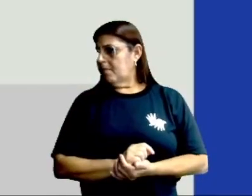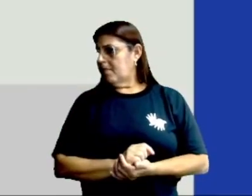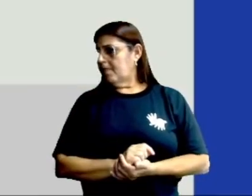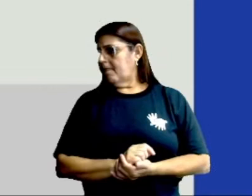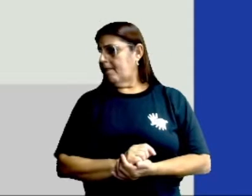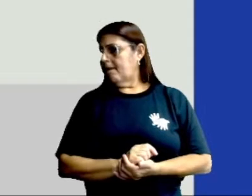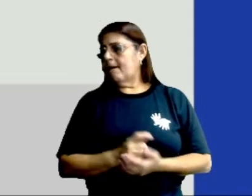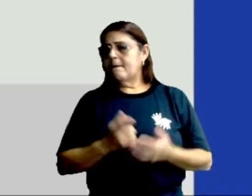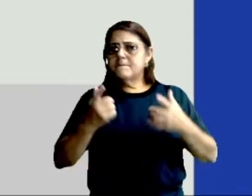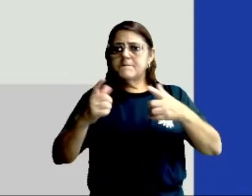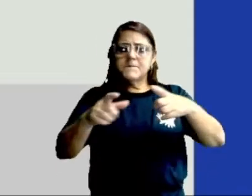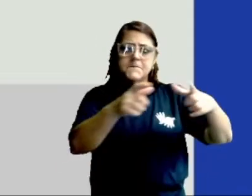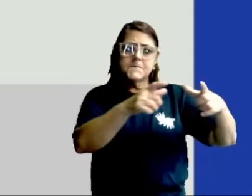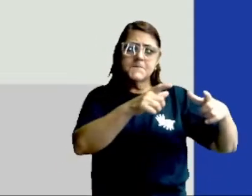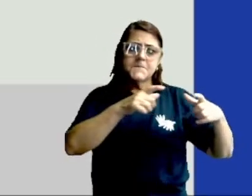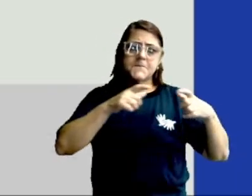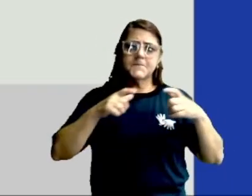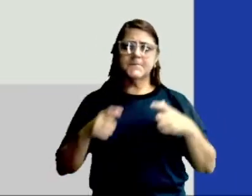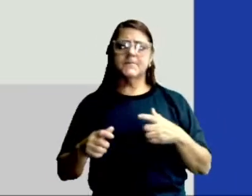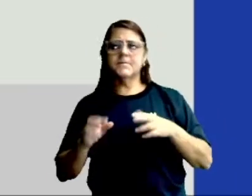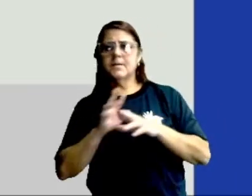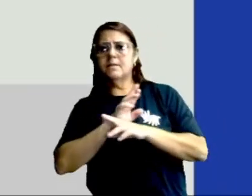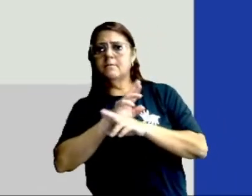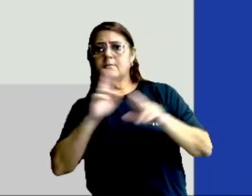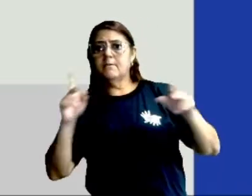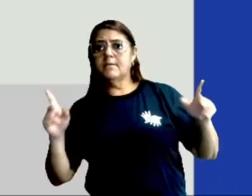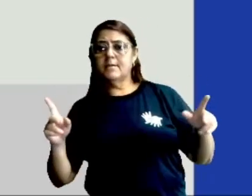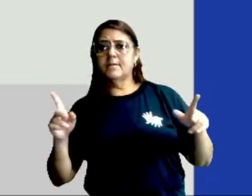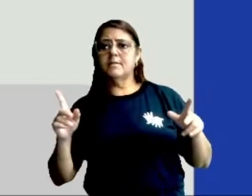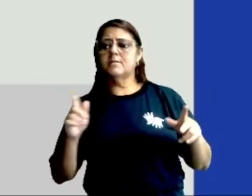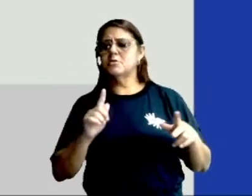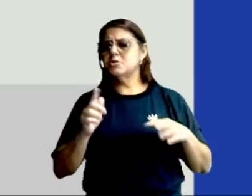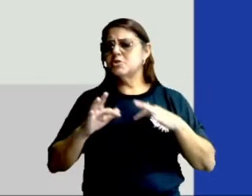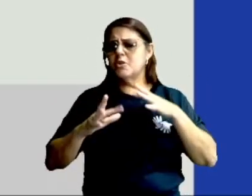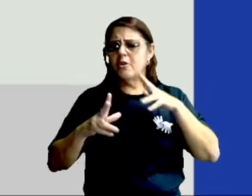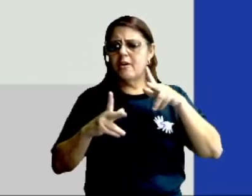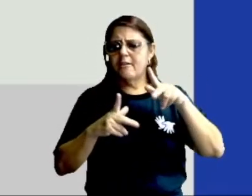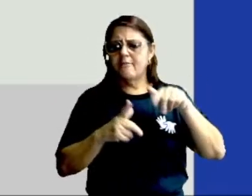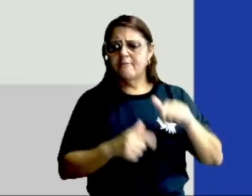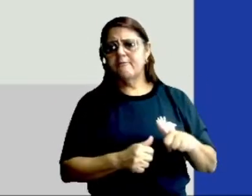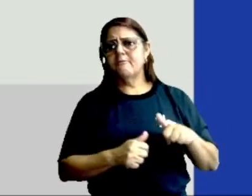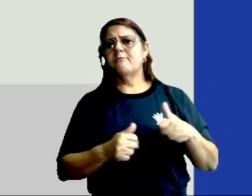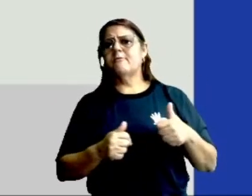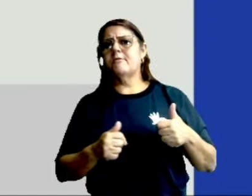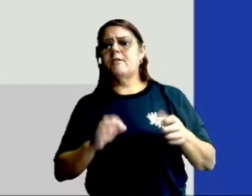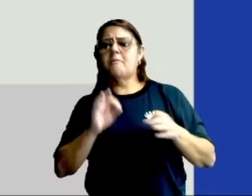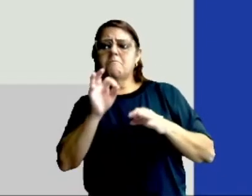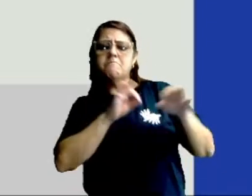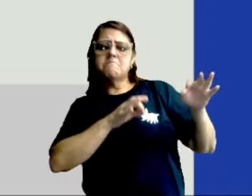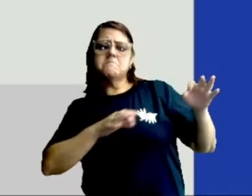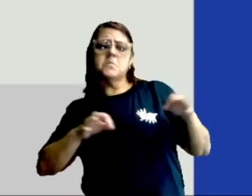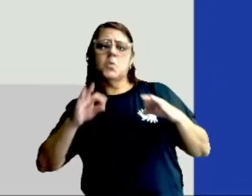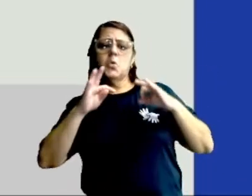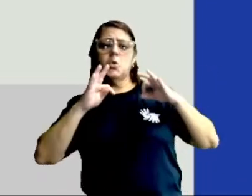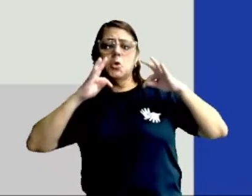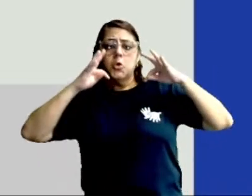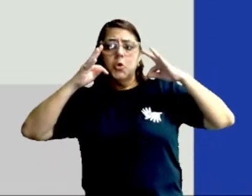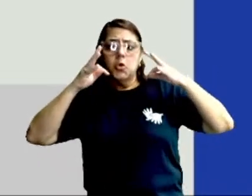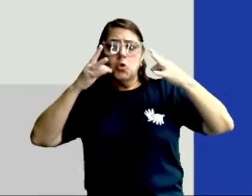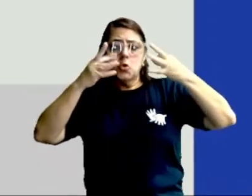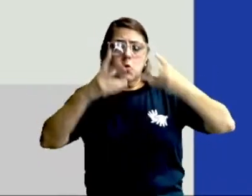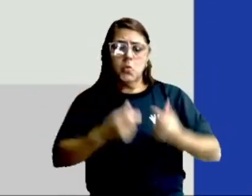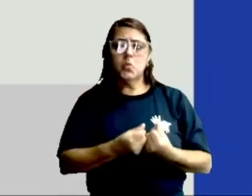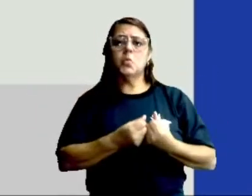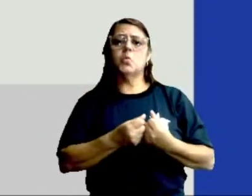né, enfim, as condições da geografia, tá? Tudo isso aí permitiu